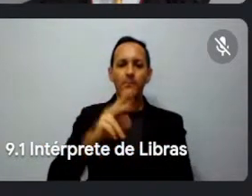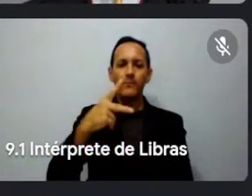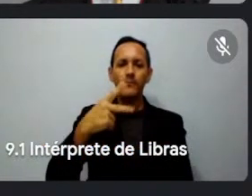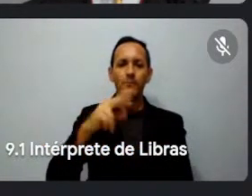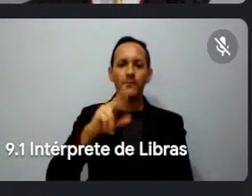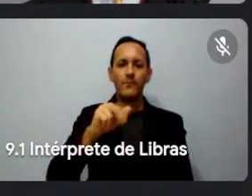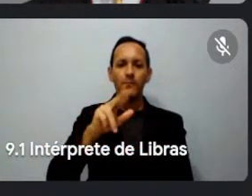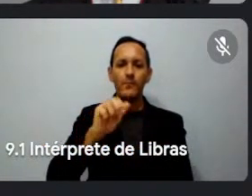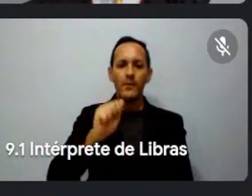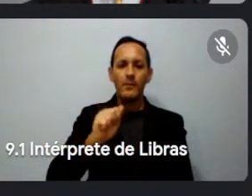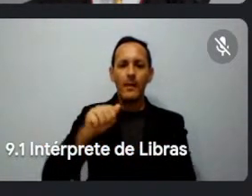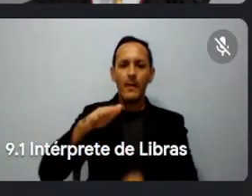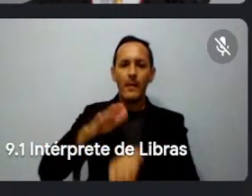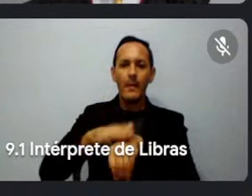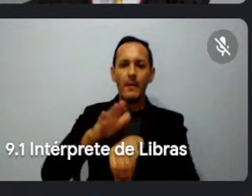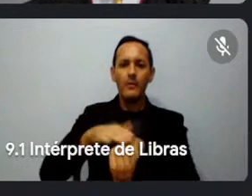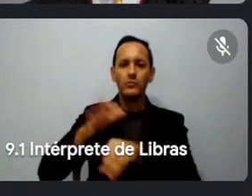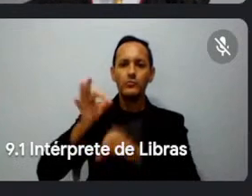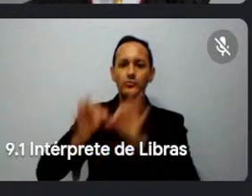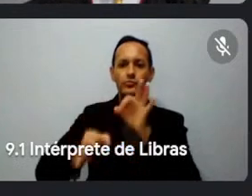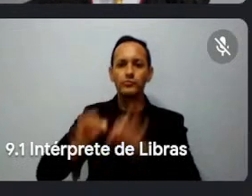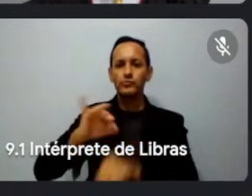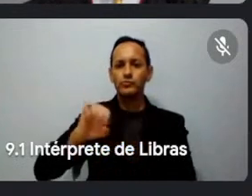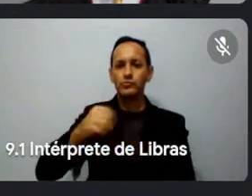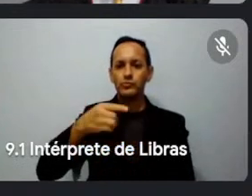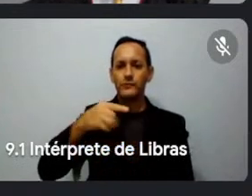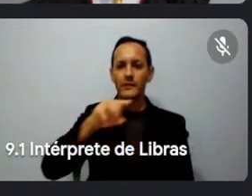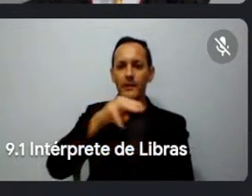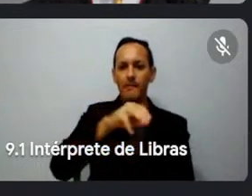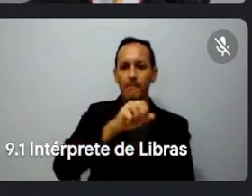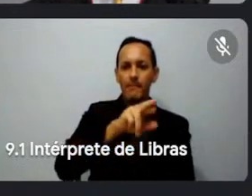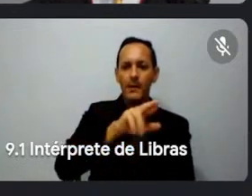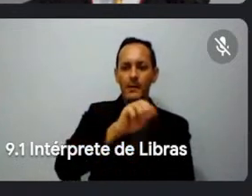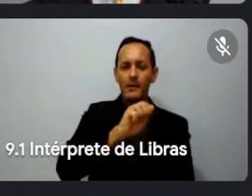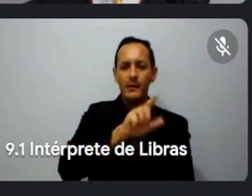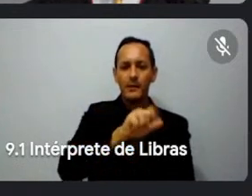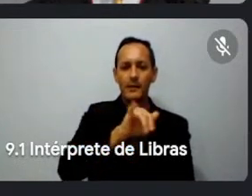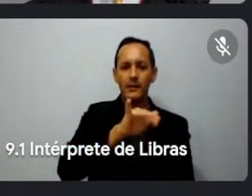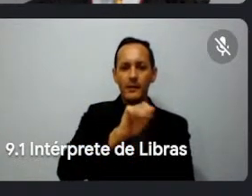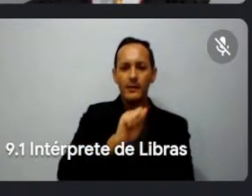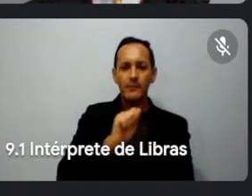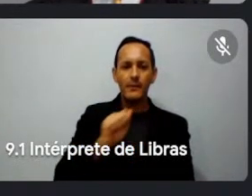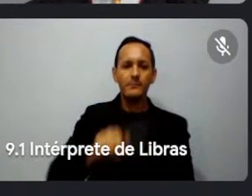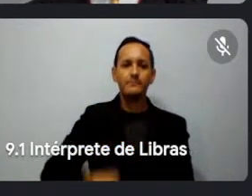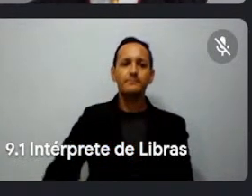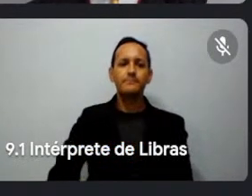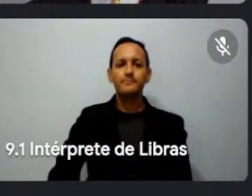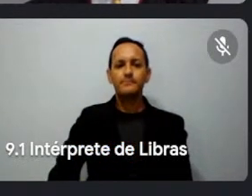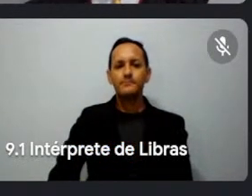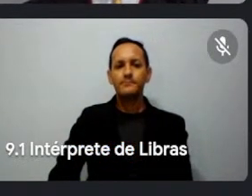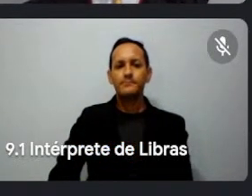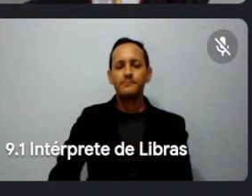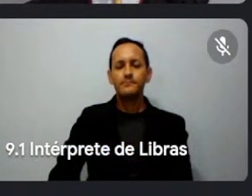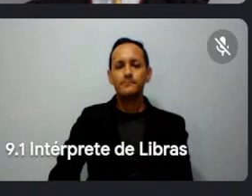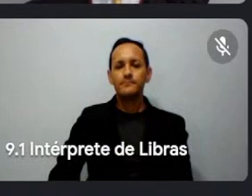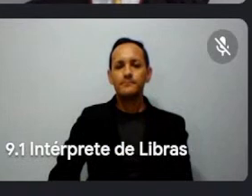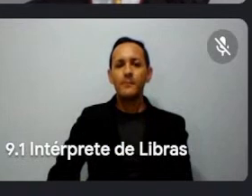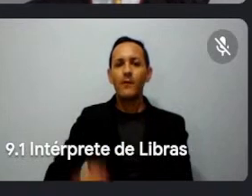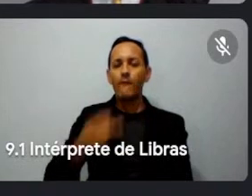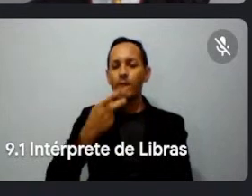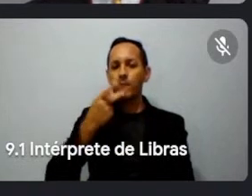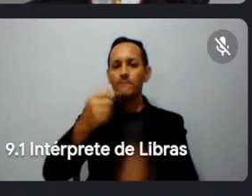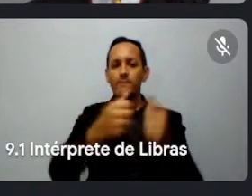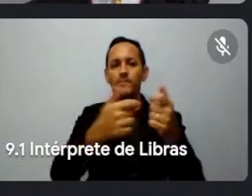relatoria do Dr José Maria Lima o recorrente Armando Brito alto o Orlando Brito Alves o